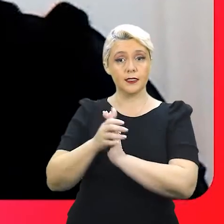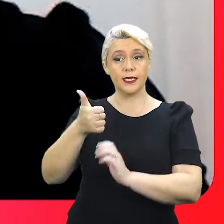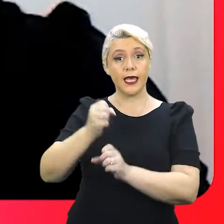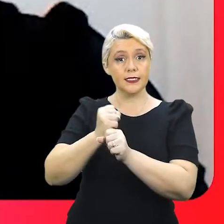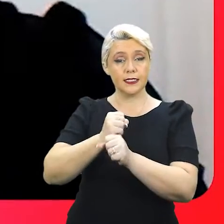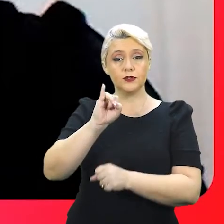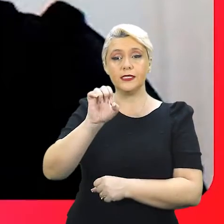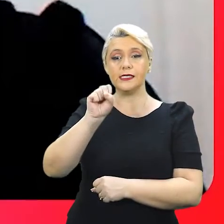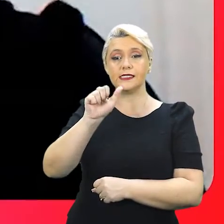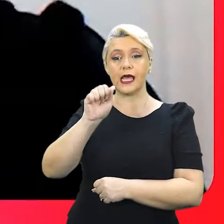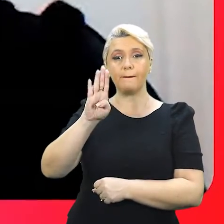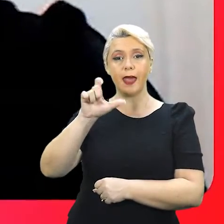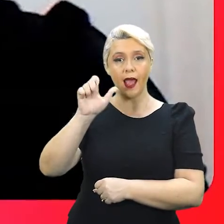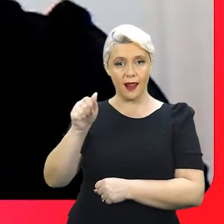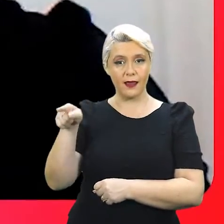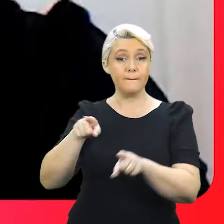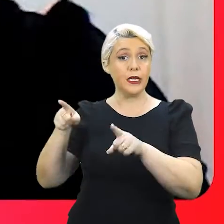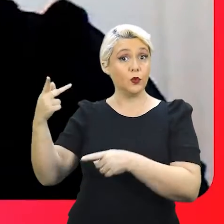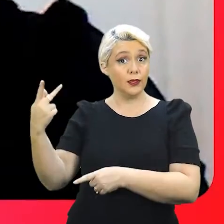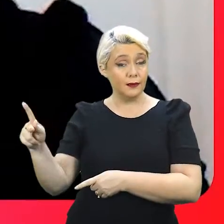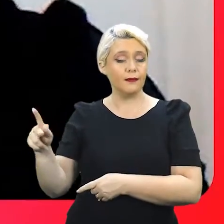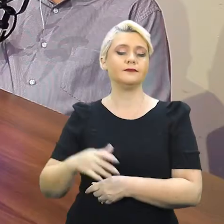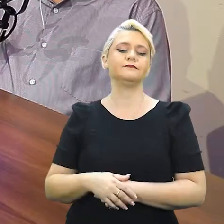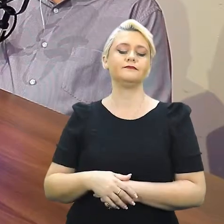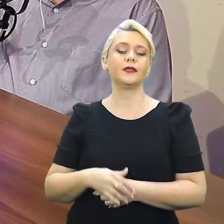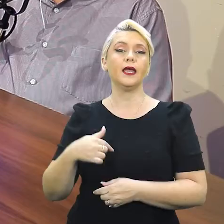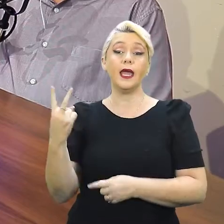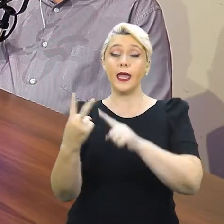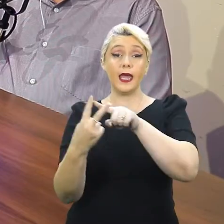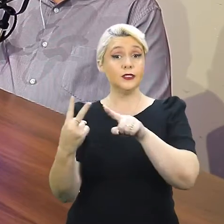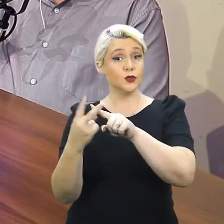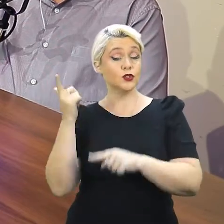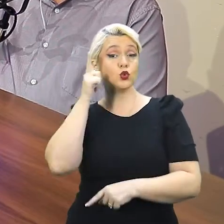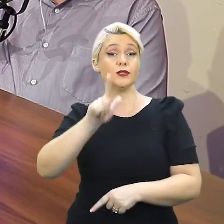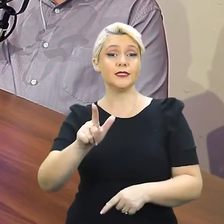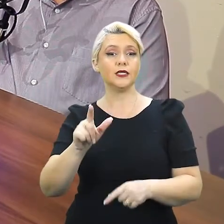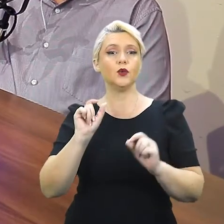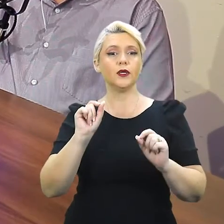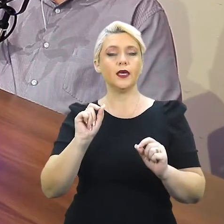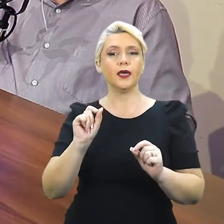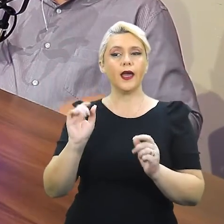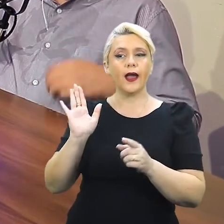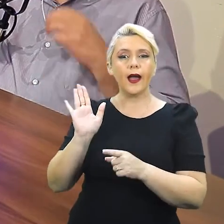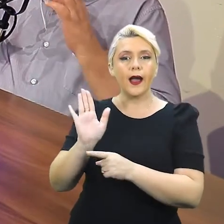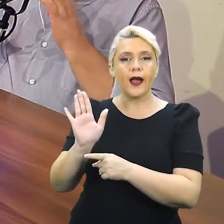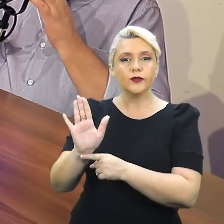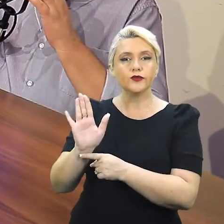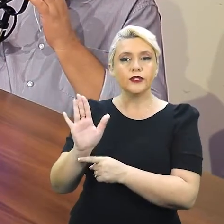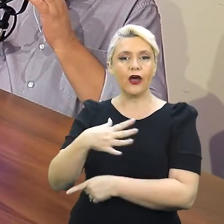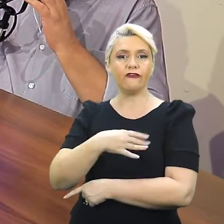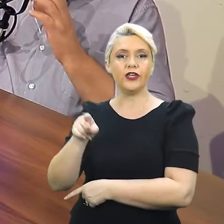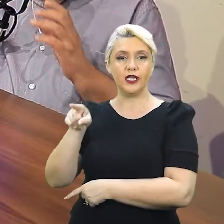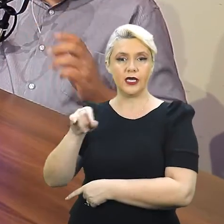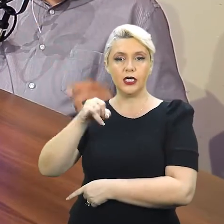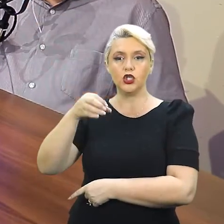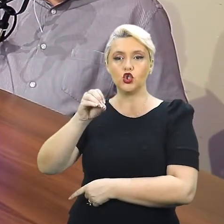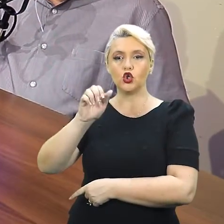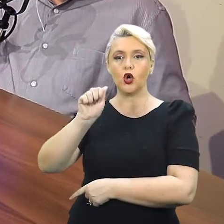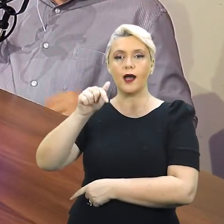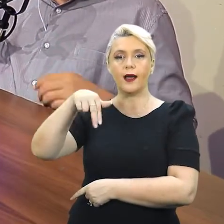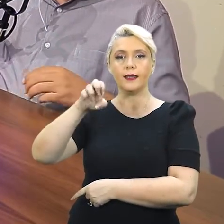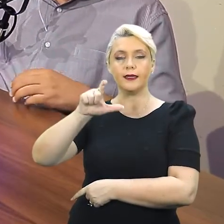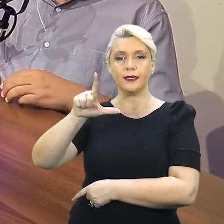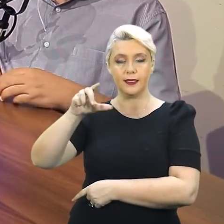Isabela, eles dois que conseguiram convencer a filha do Joaquim Roriz, político, a